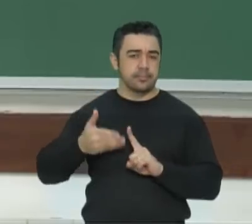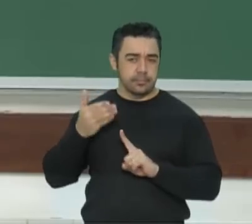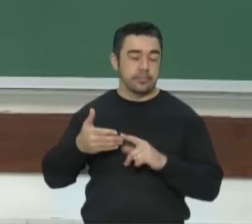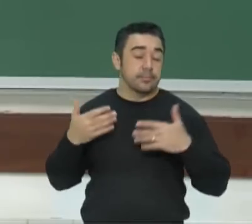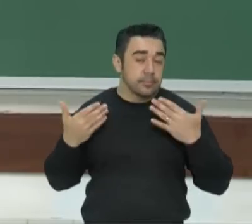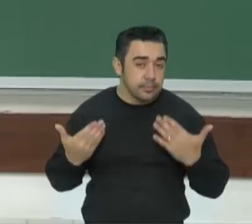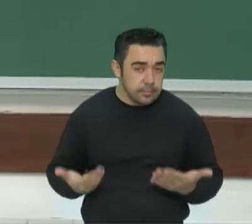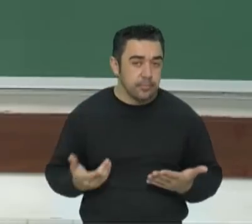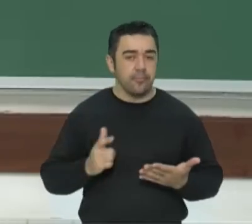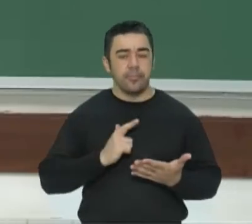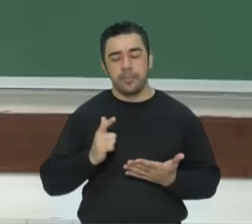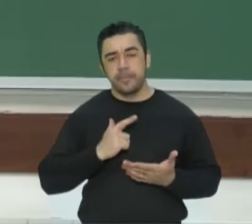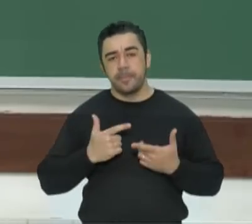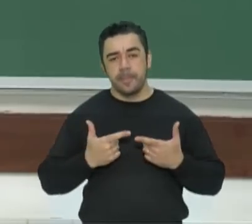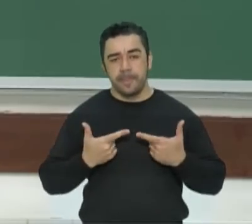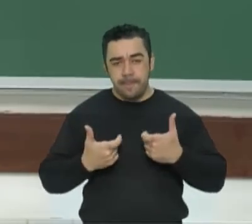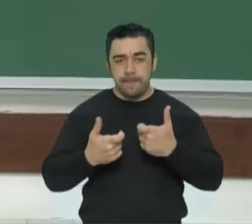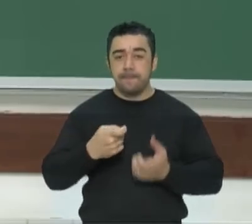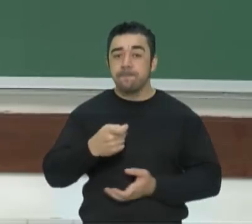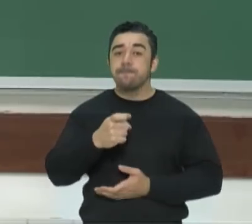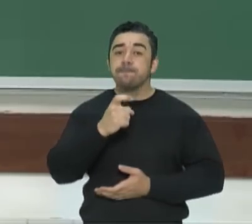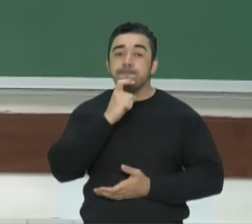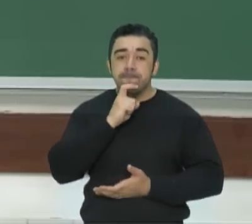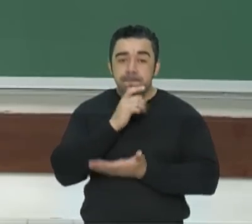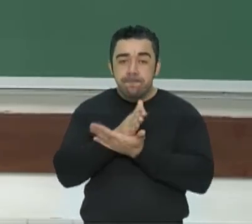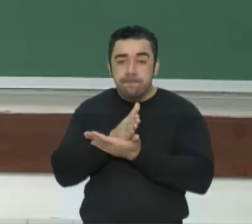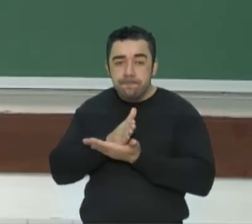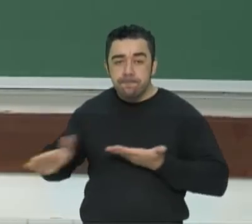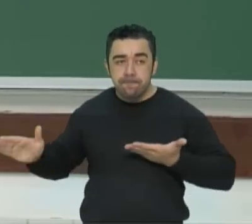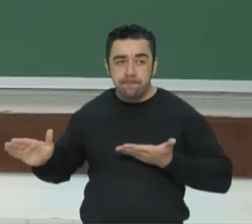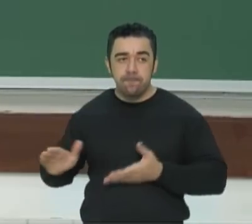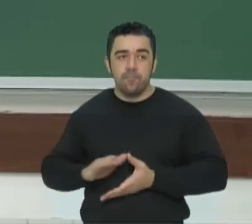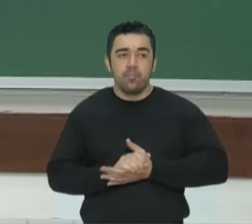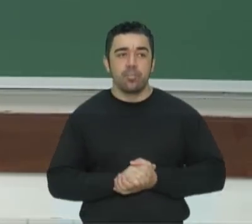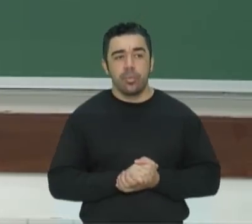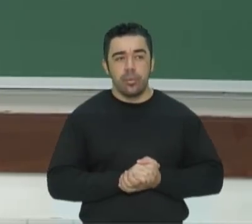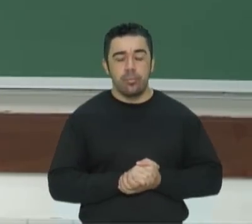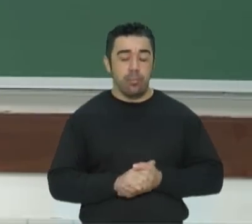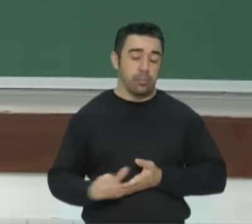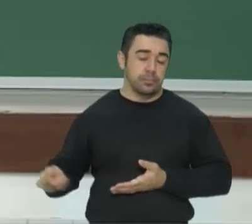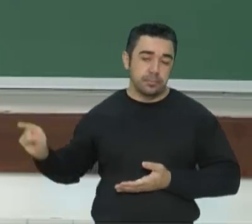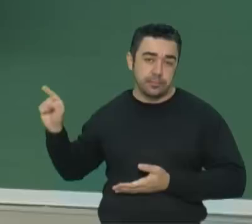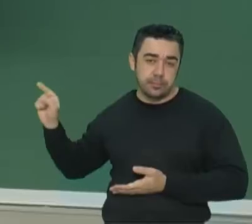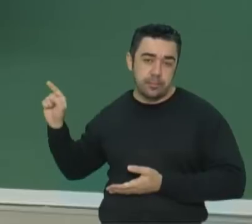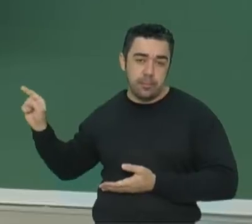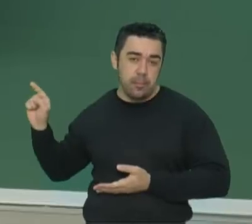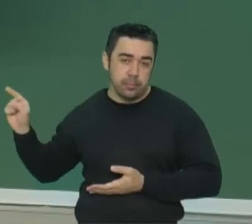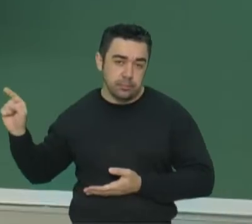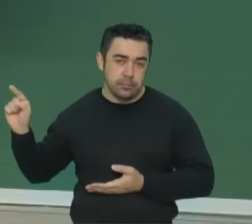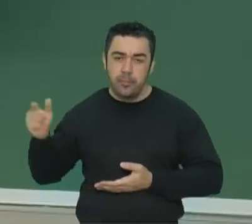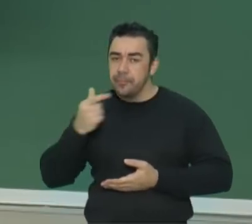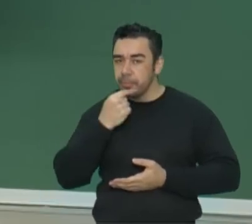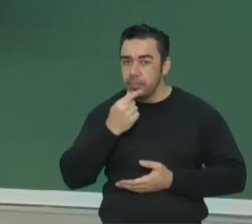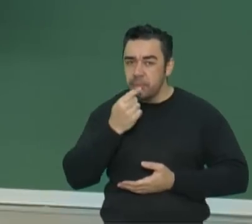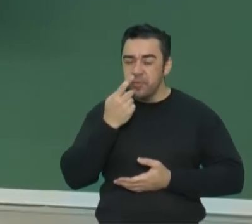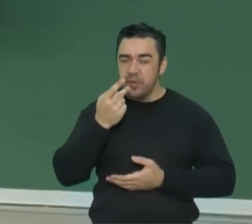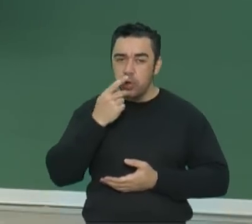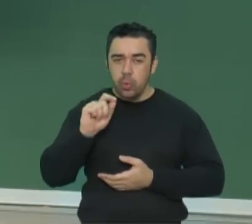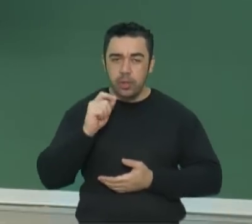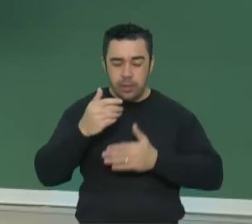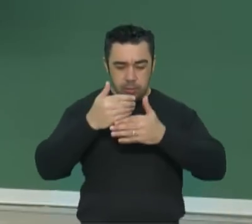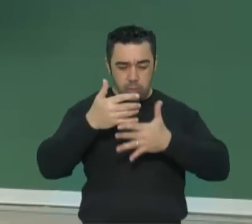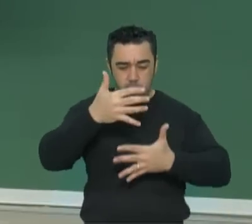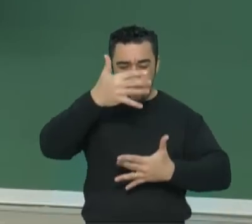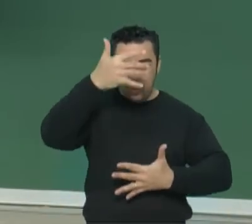tem aí uma Guerra Fria acontecendo. Aqui, a expressão do Churchill de cortina de